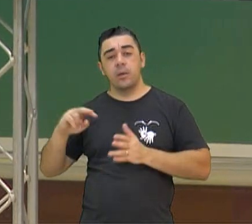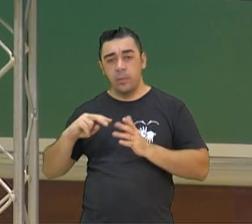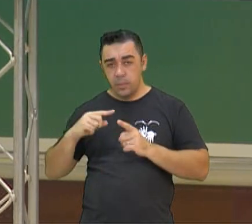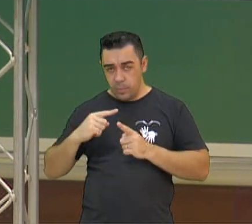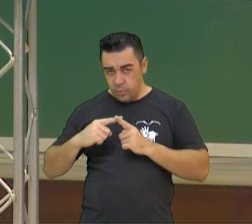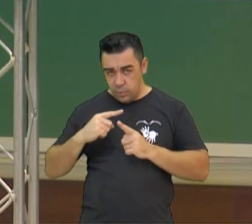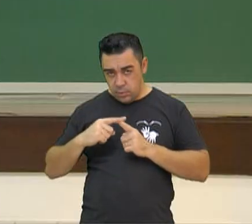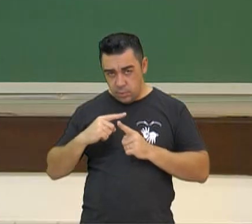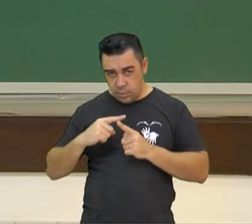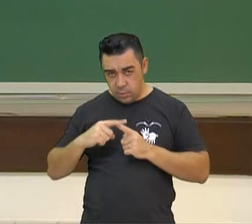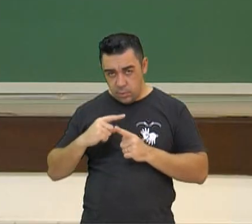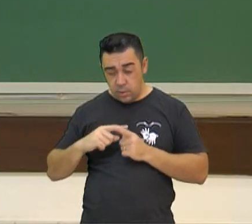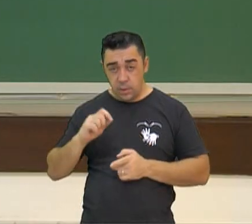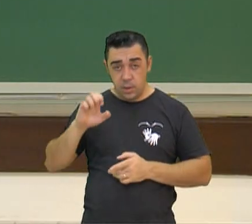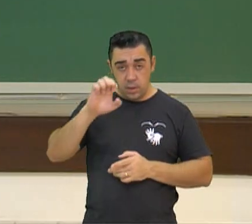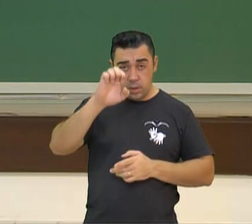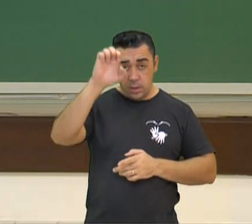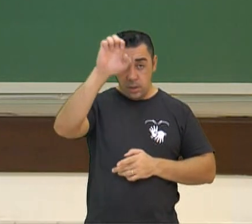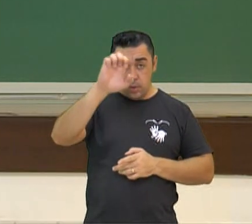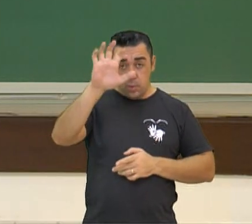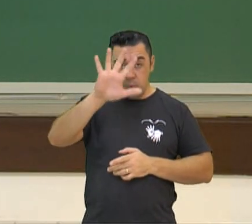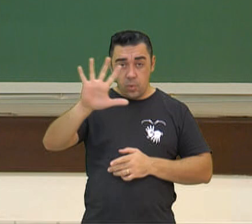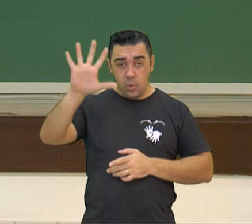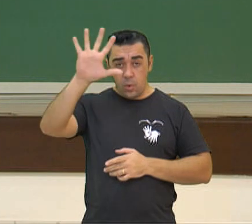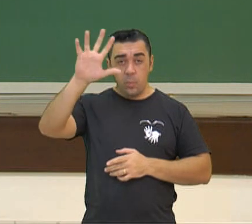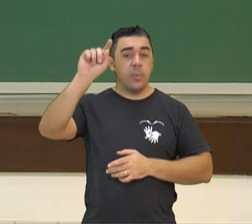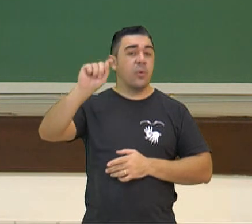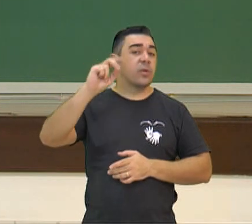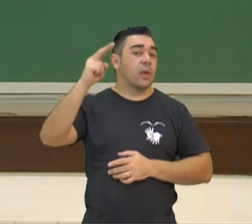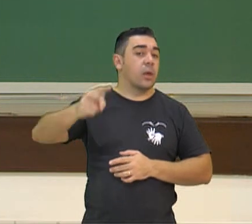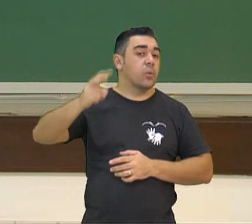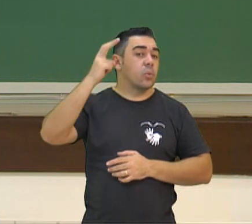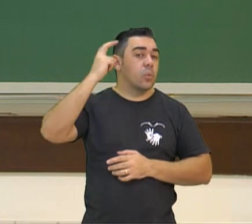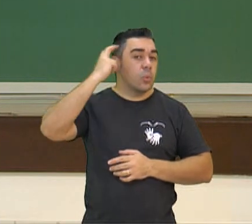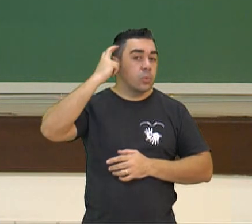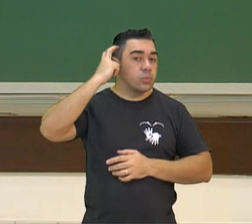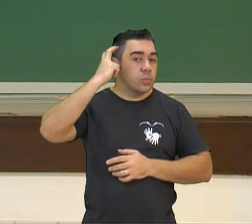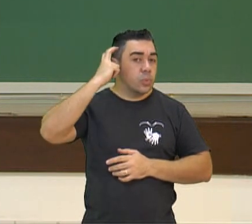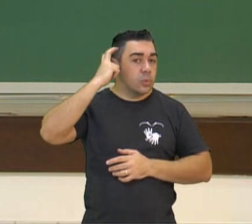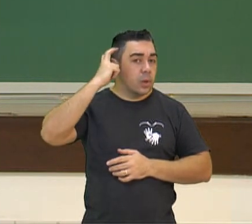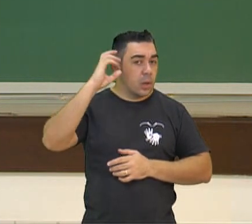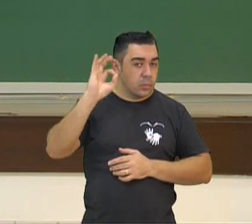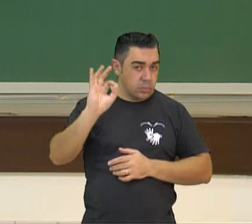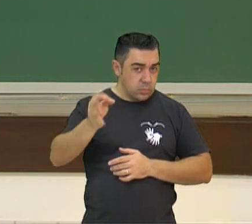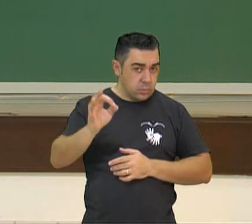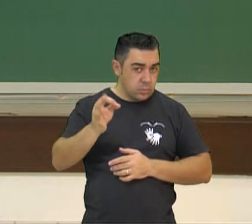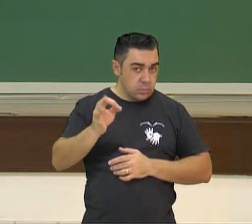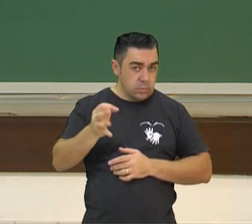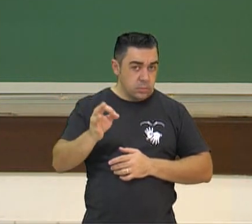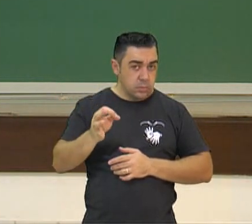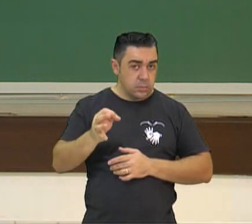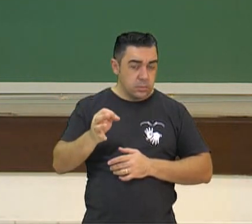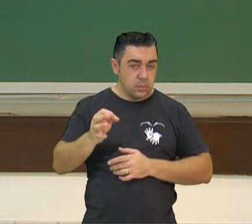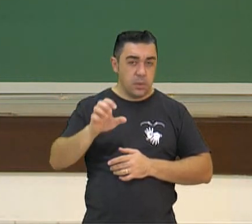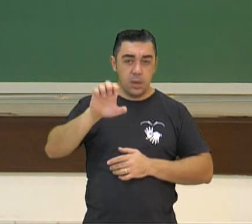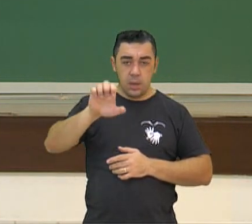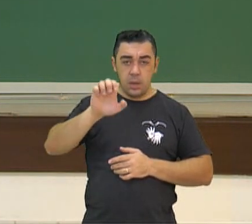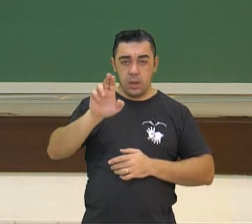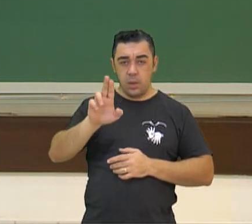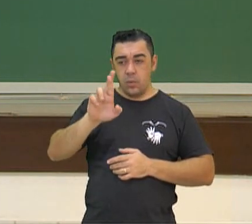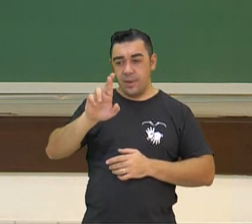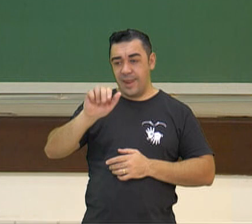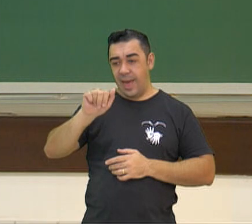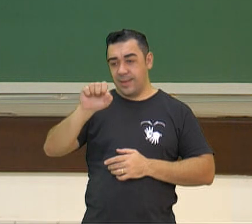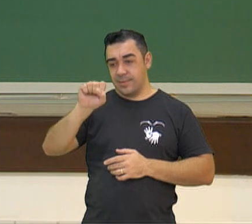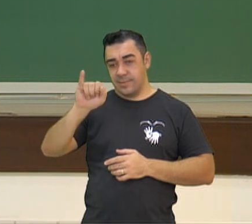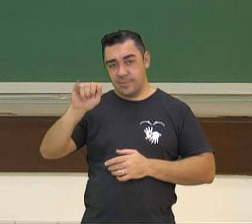físico. A Europa é uma classificação cultural, tá bom? Então, a Eurásia, do ponto de